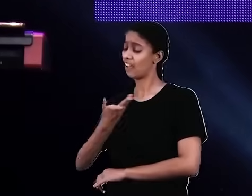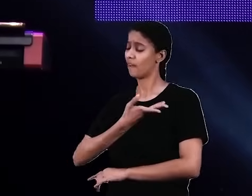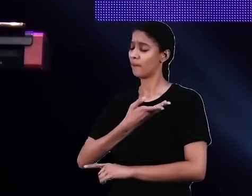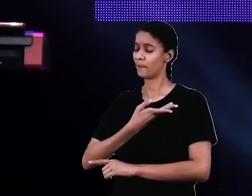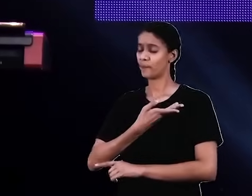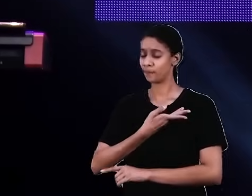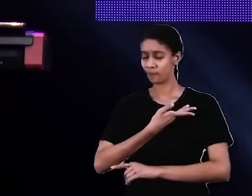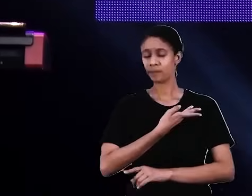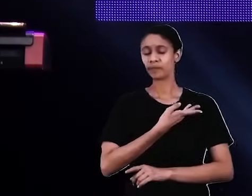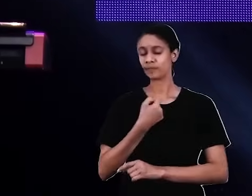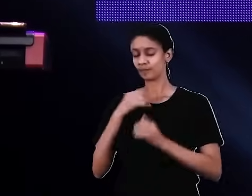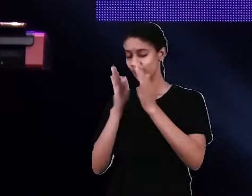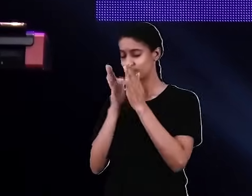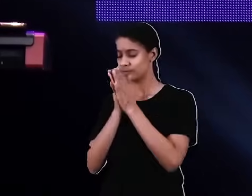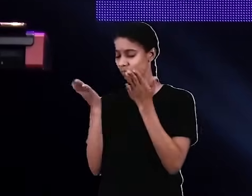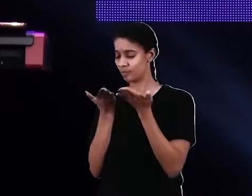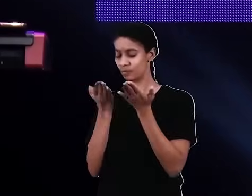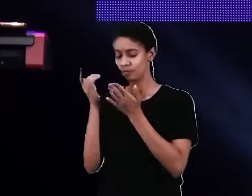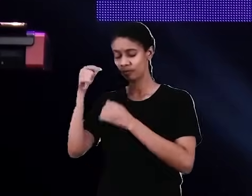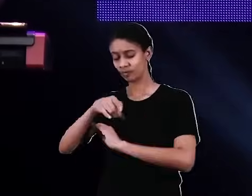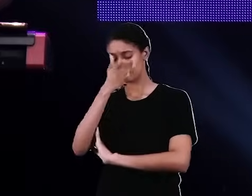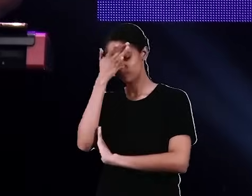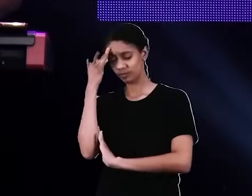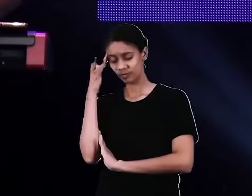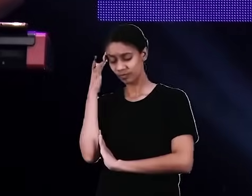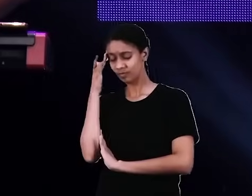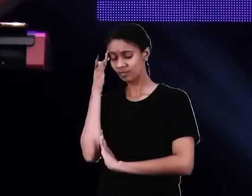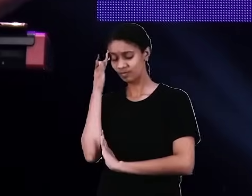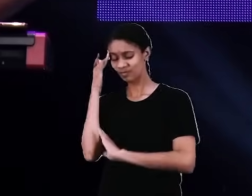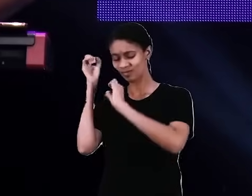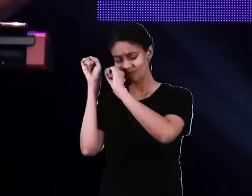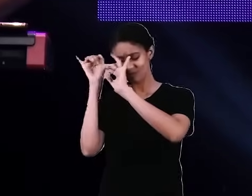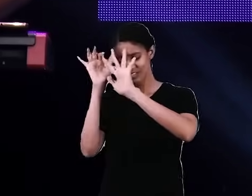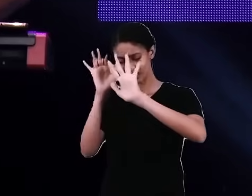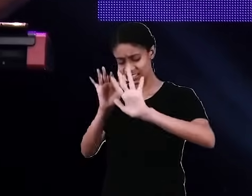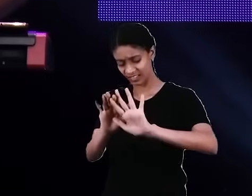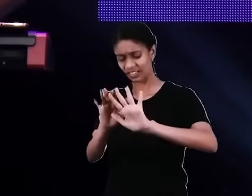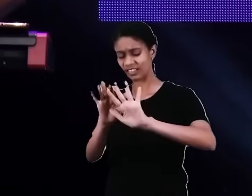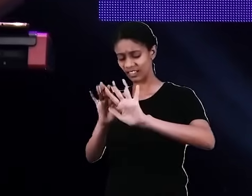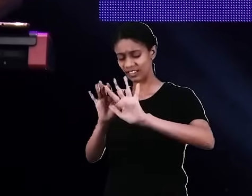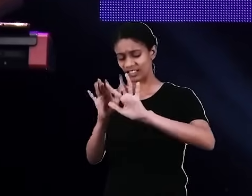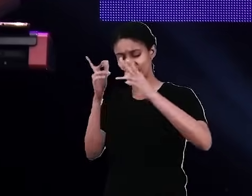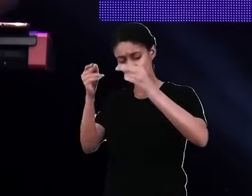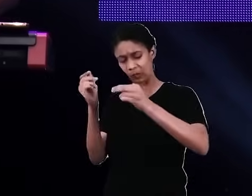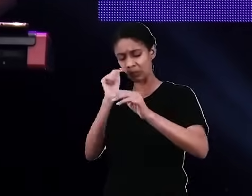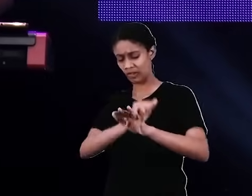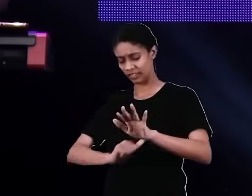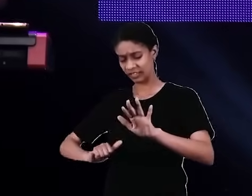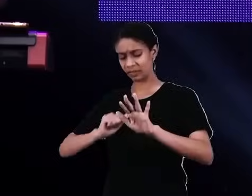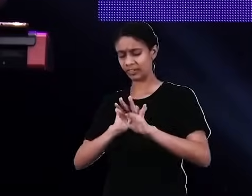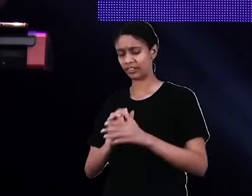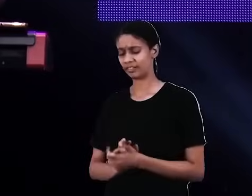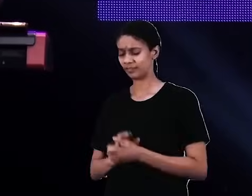Senhor, eu oro por essa pessoa, Pai. Eu te peço, dê a graça que o Senhor deu a Abigail.